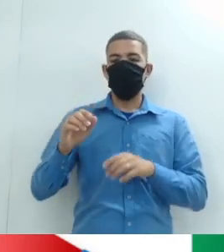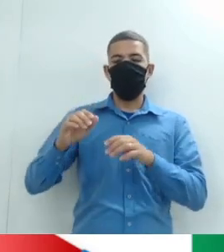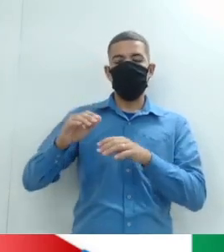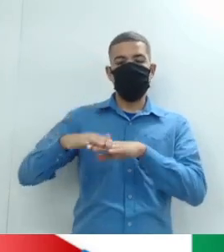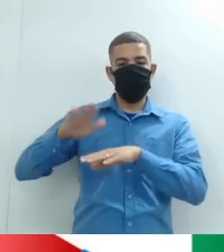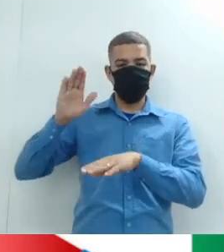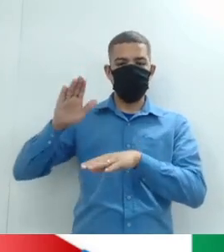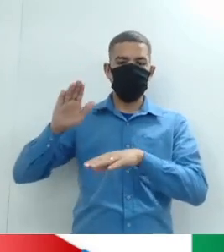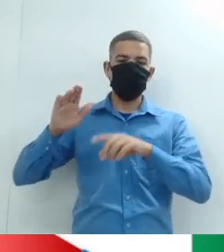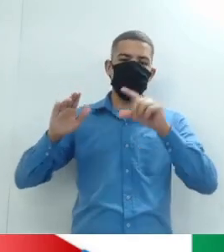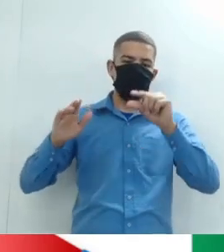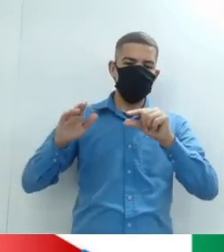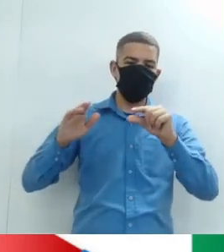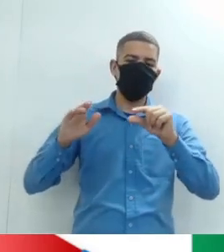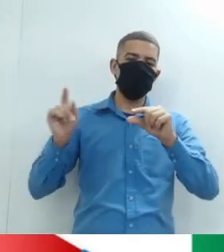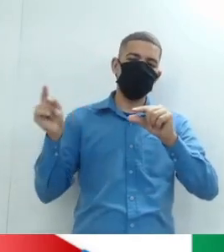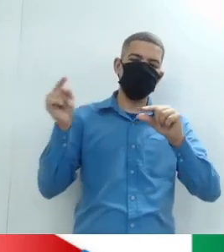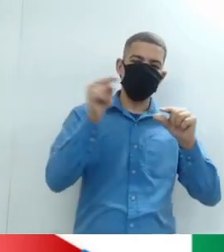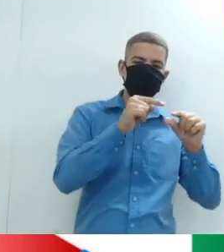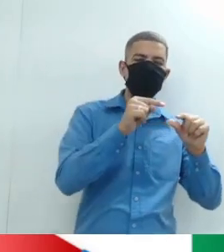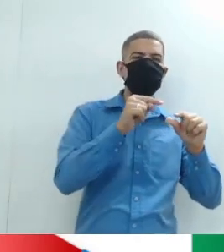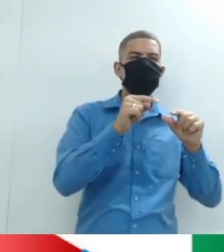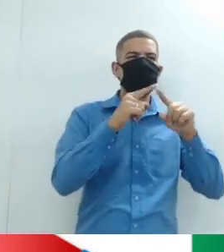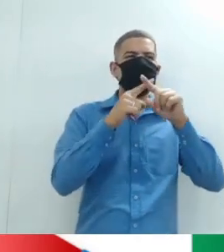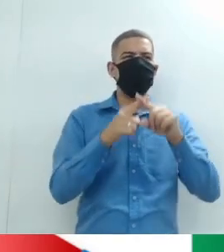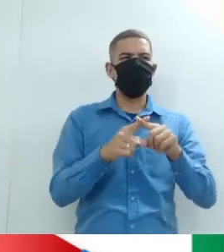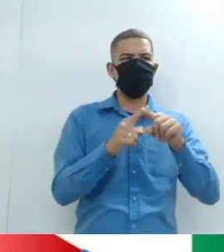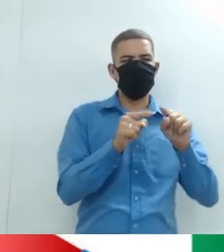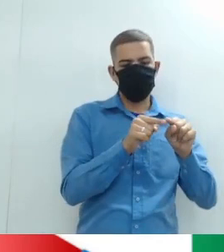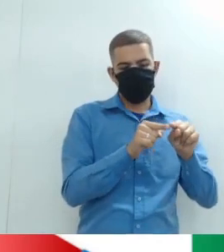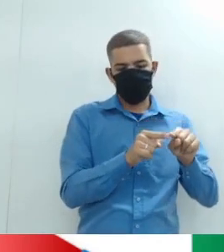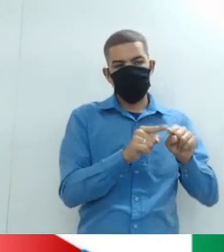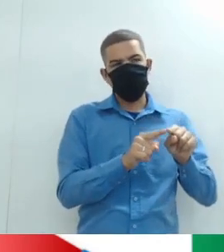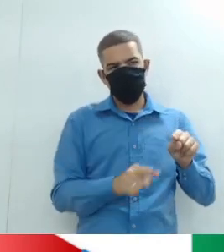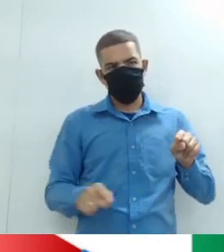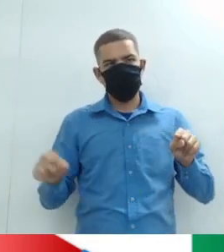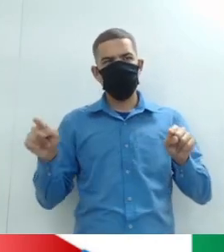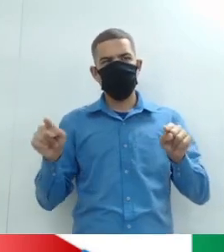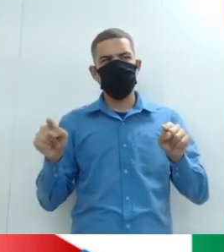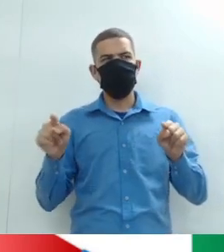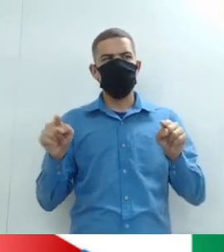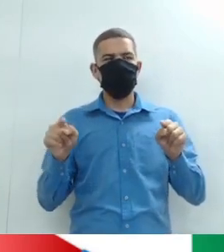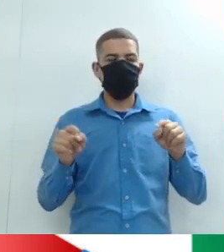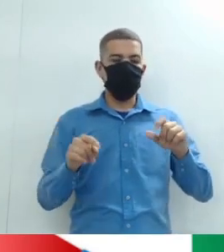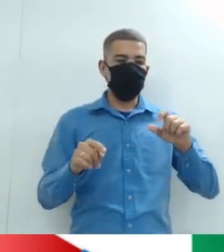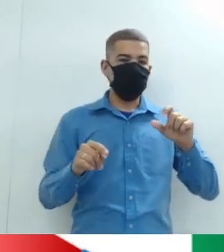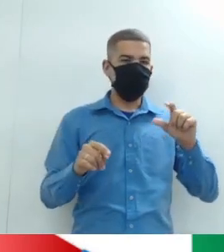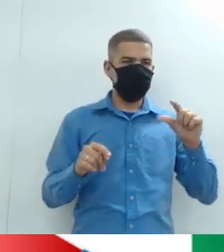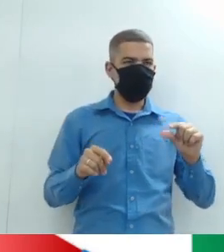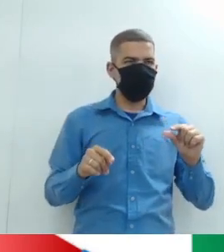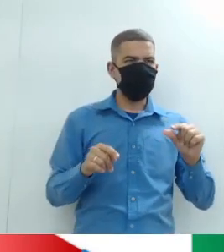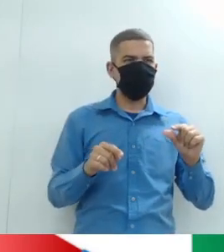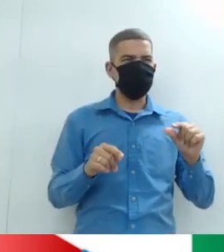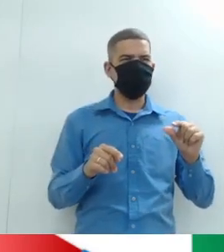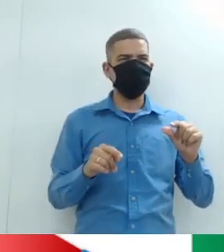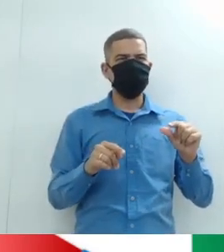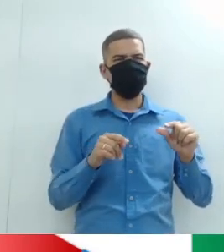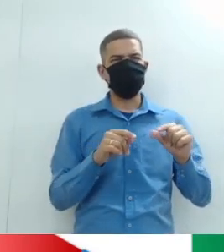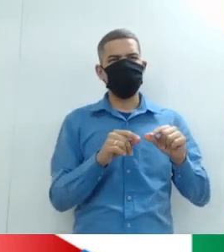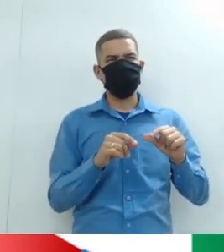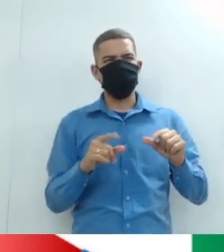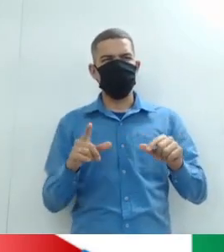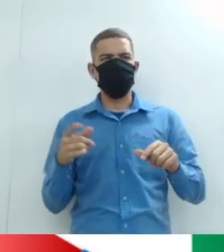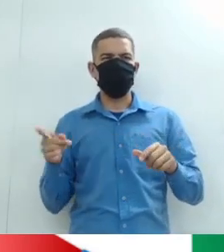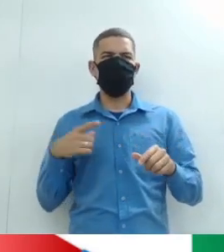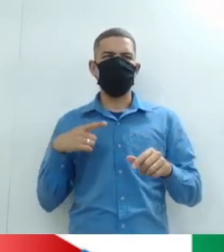para o menor eu multiplico. Do menor para o maior, eu faço a divisão, ok? Relação do símbolo e a relação dos